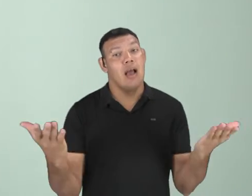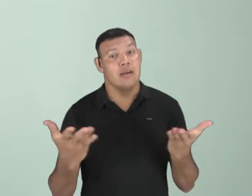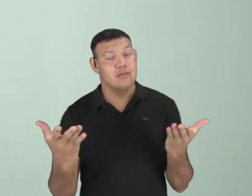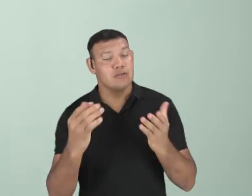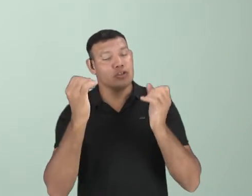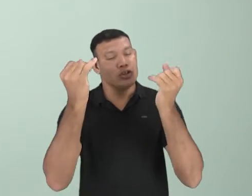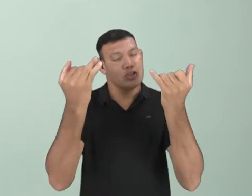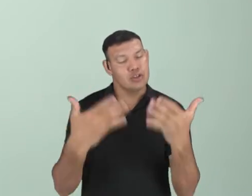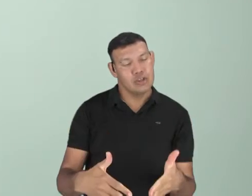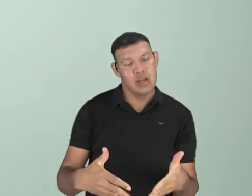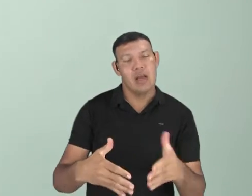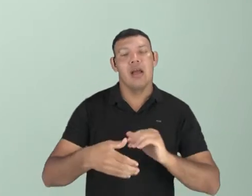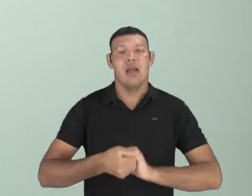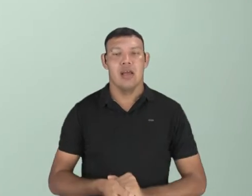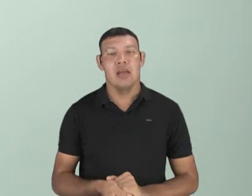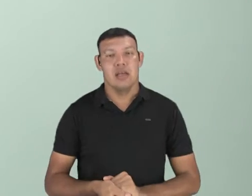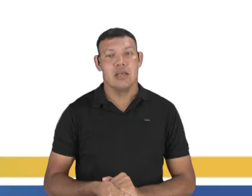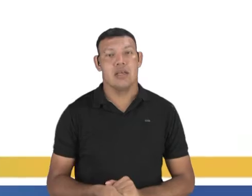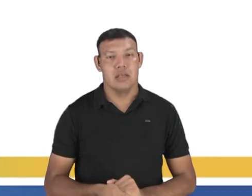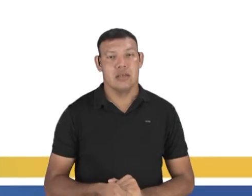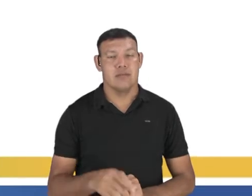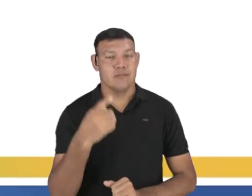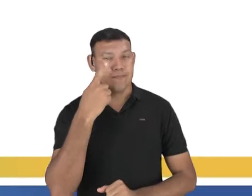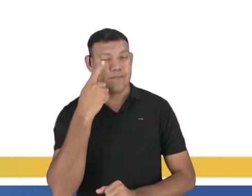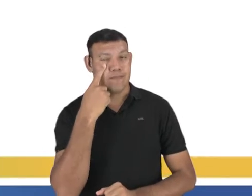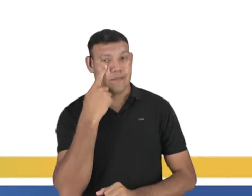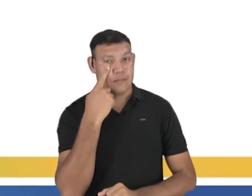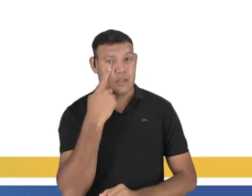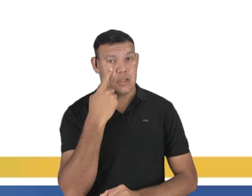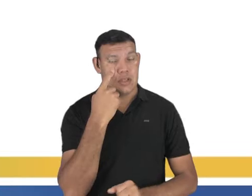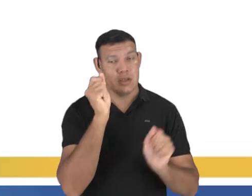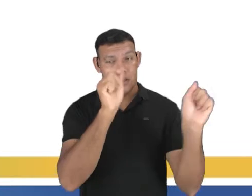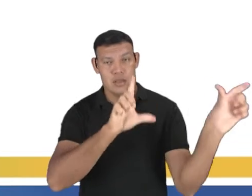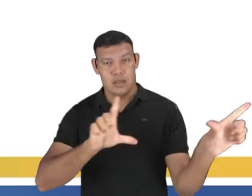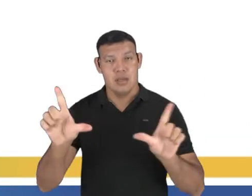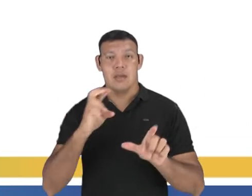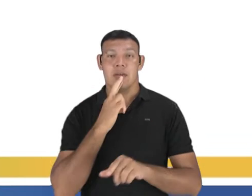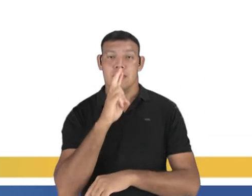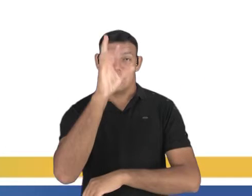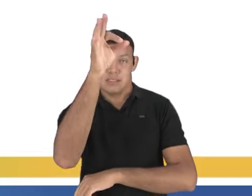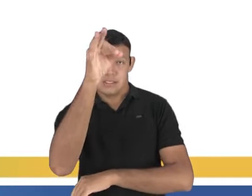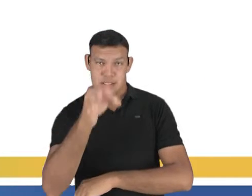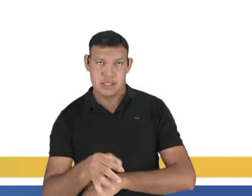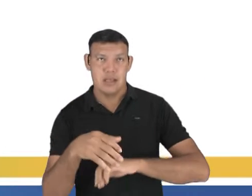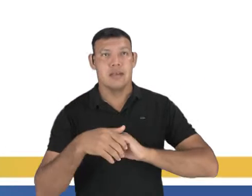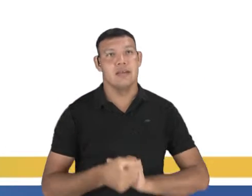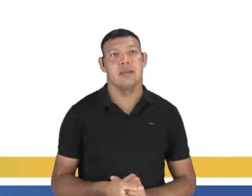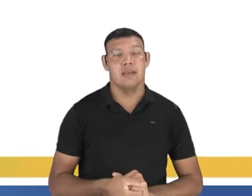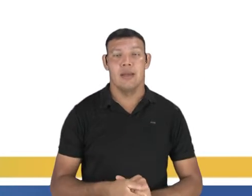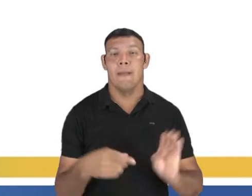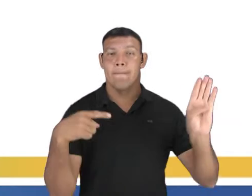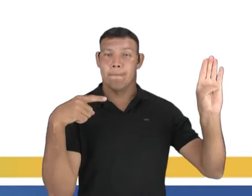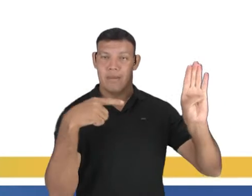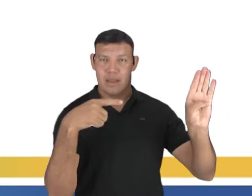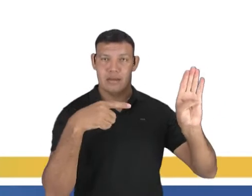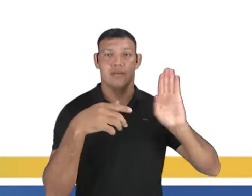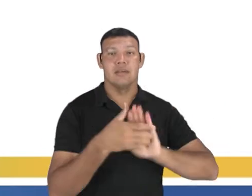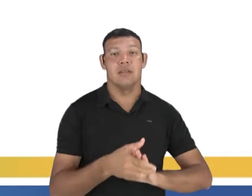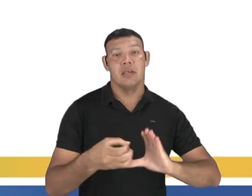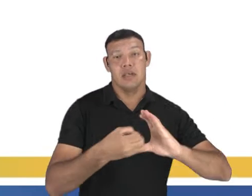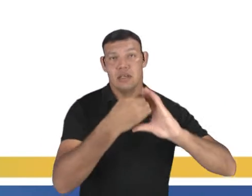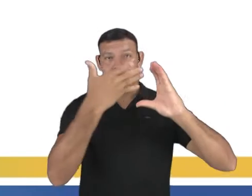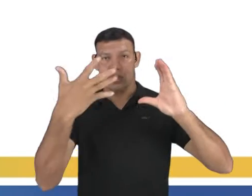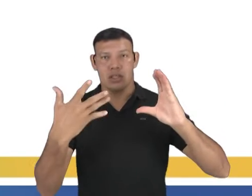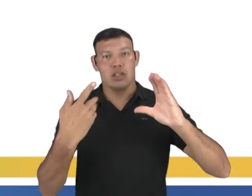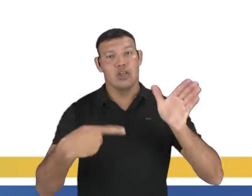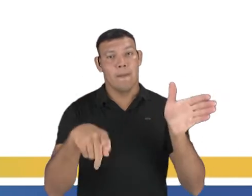consideração, vamos visualizar agora a resposta correta, está expressa na alternativa B. A característica